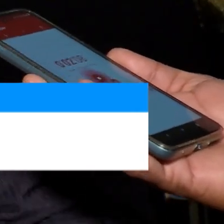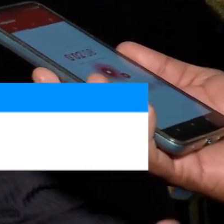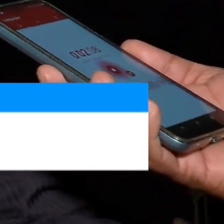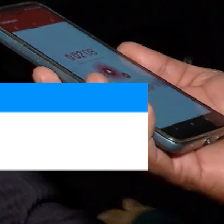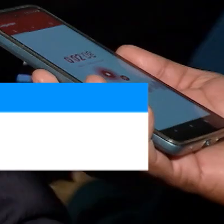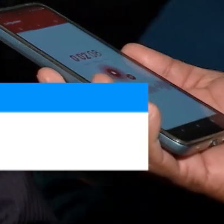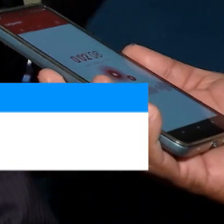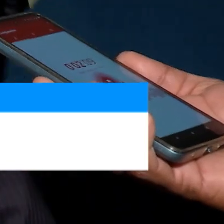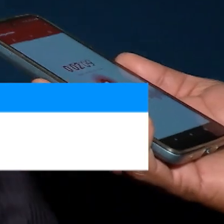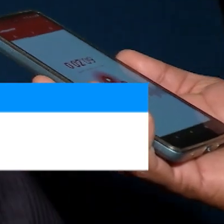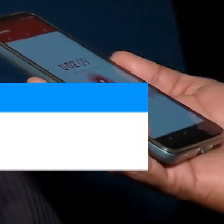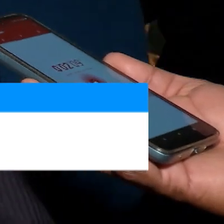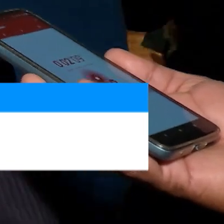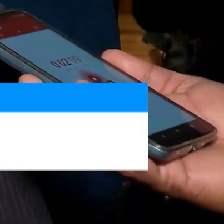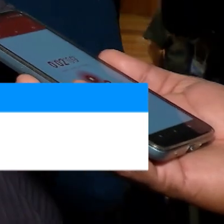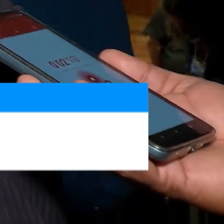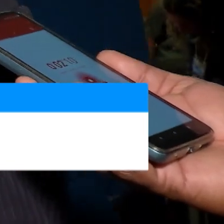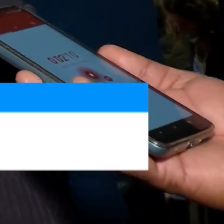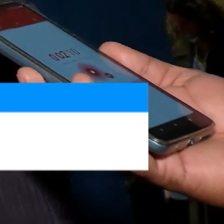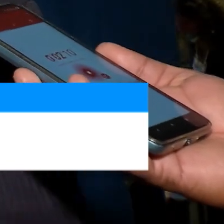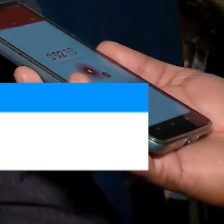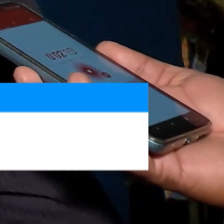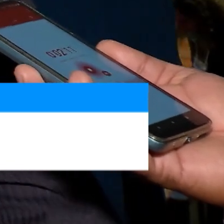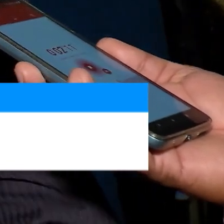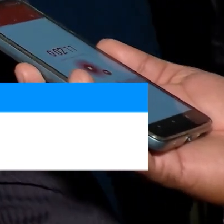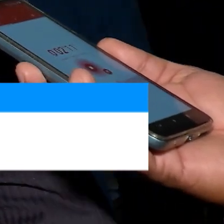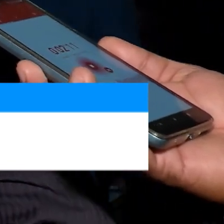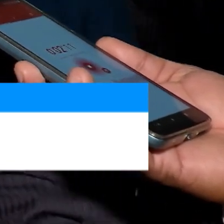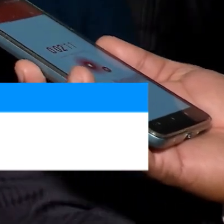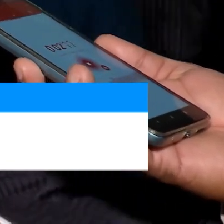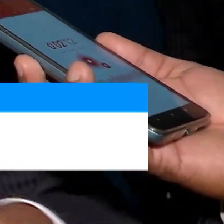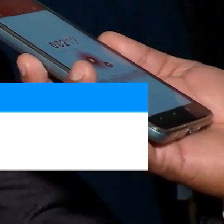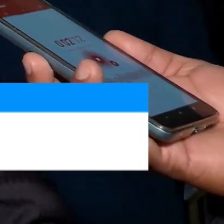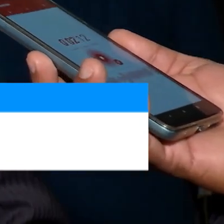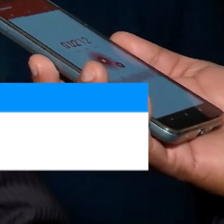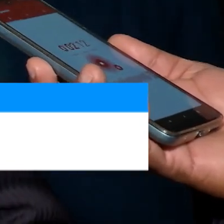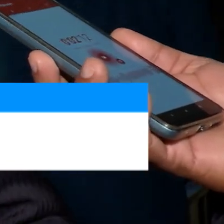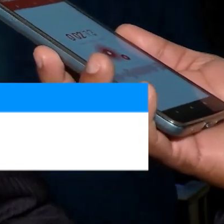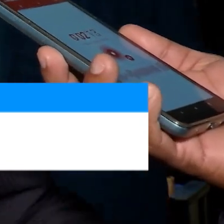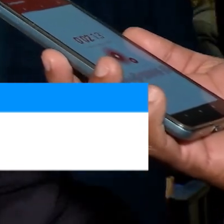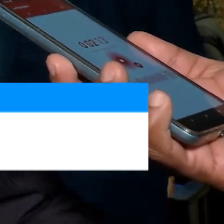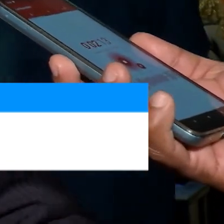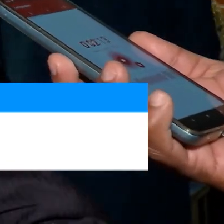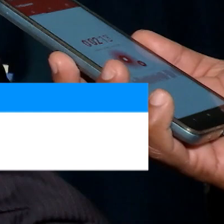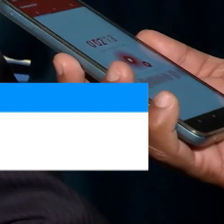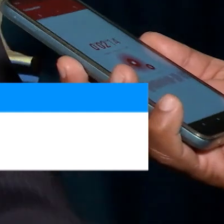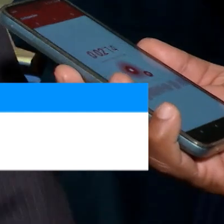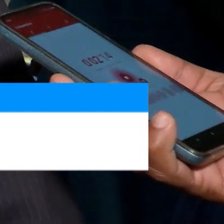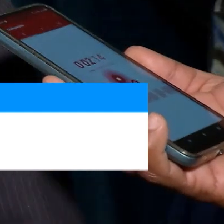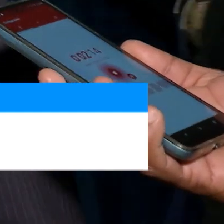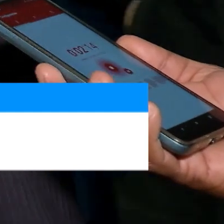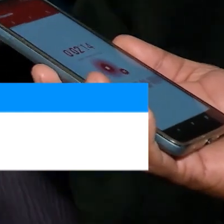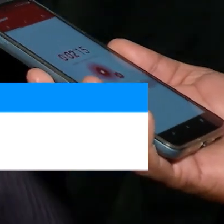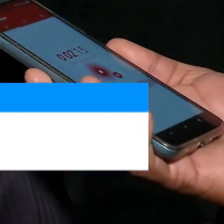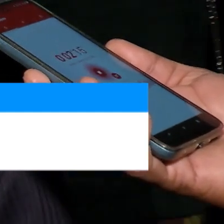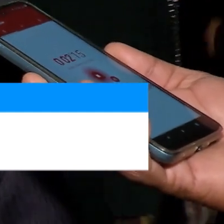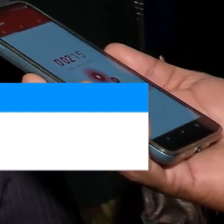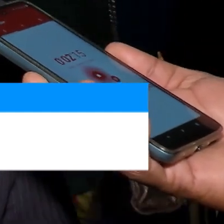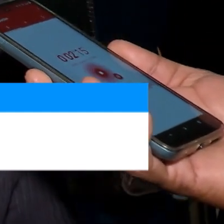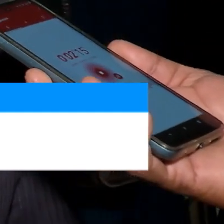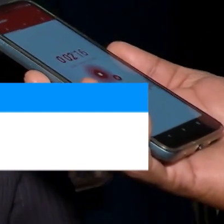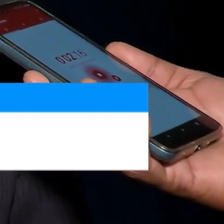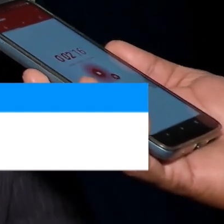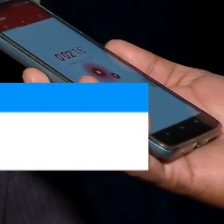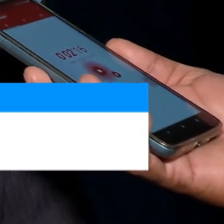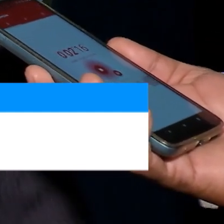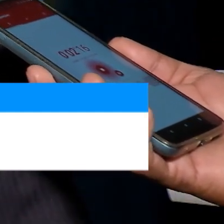dois projetos diferentes, ou três projetos, não tinham condições, porque todos foram apresentados no mesmo horário, em vários ambientes diferenciados.